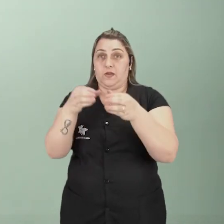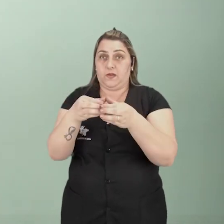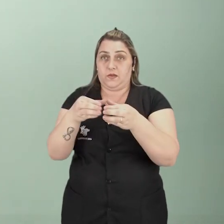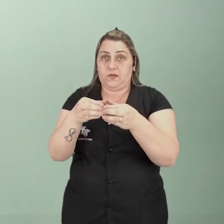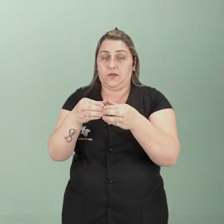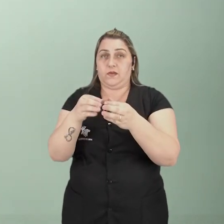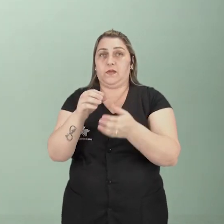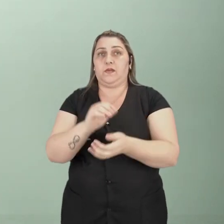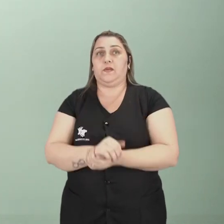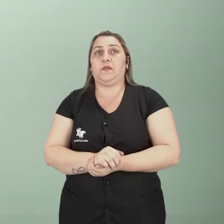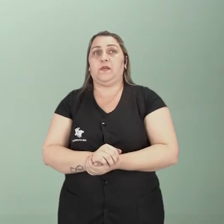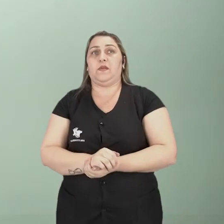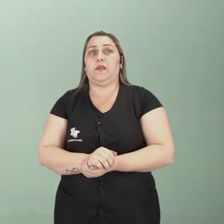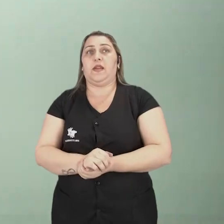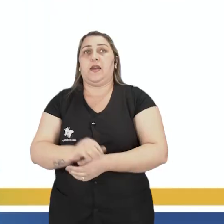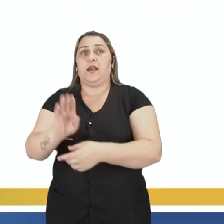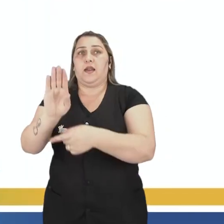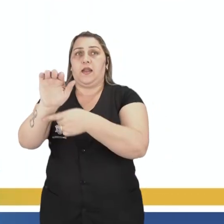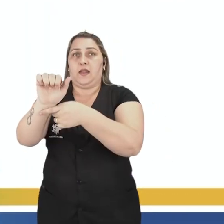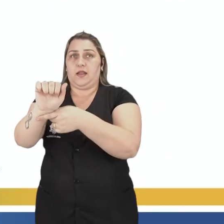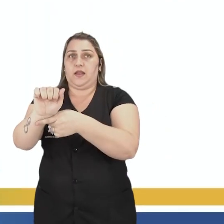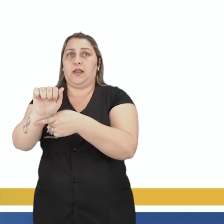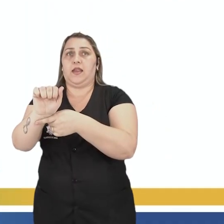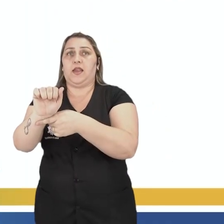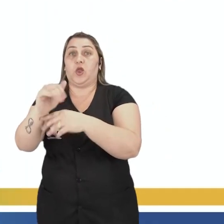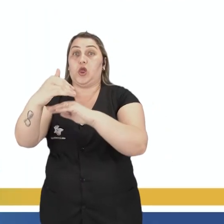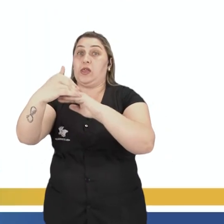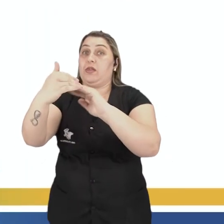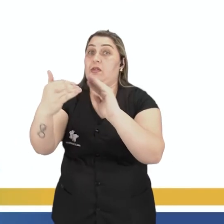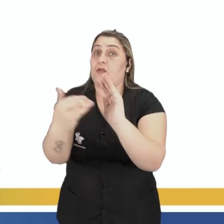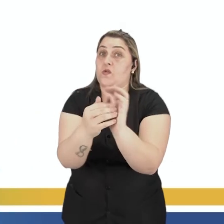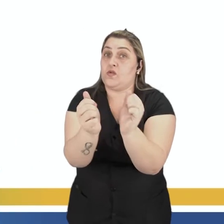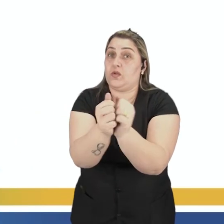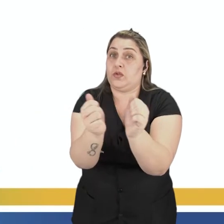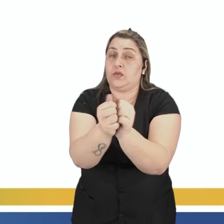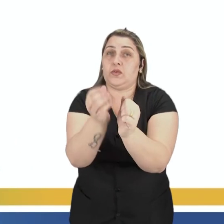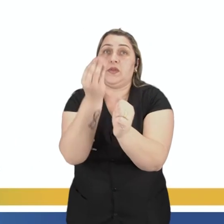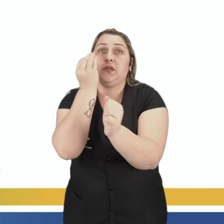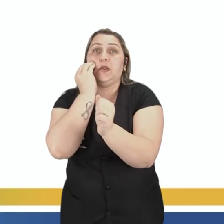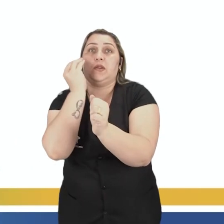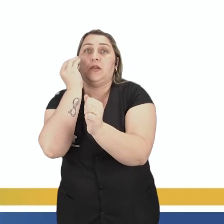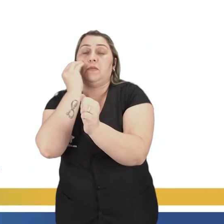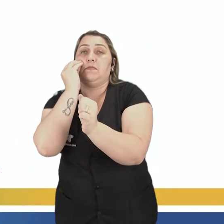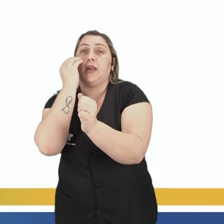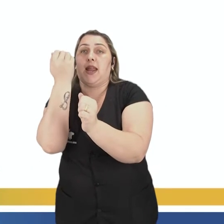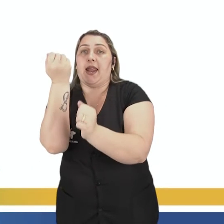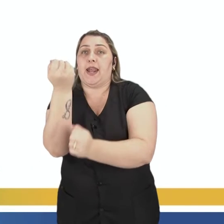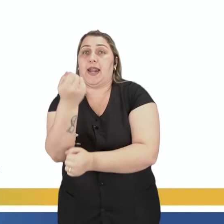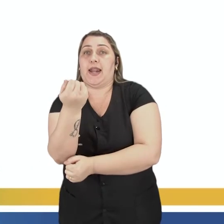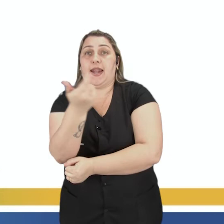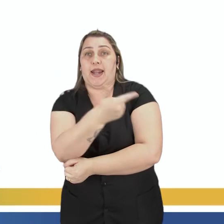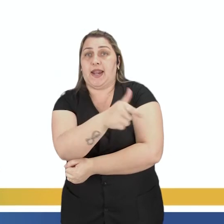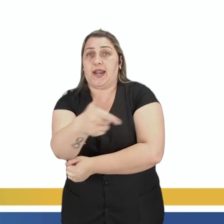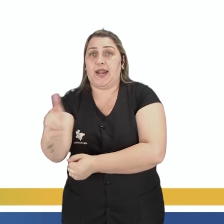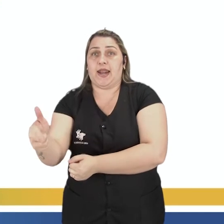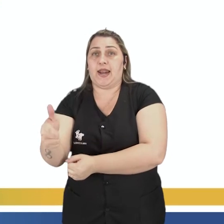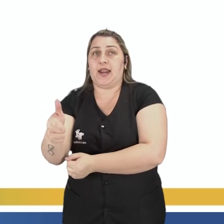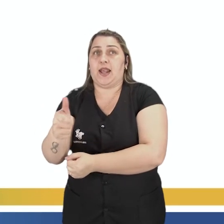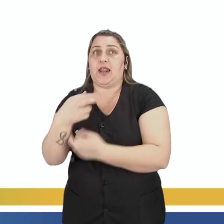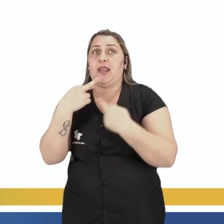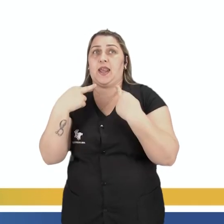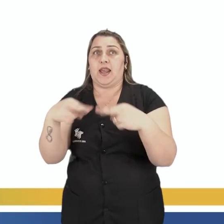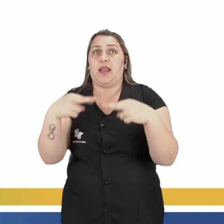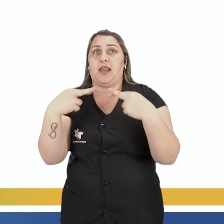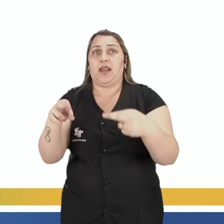uma equipe. Então, a gente marca, olha lá a nossa questão na tela, a gente marca a letra A, ok? Eu deixo